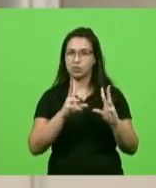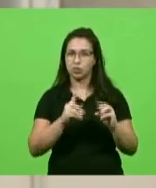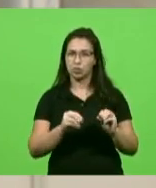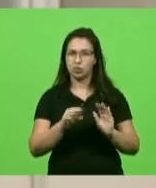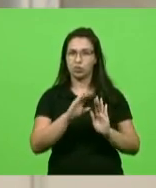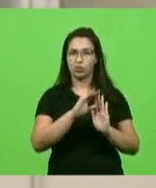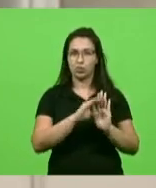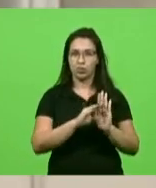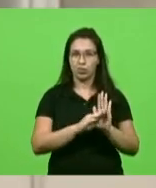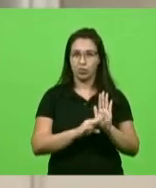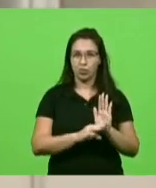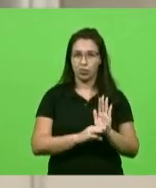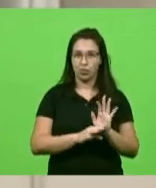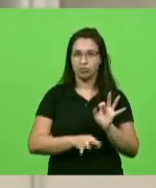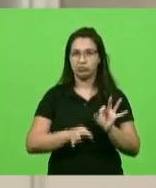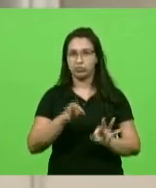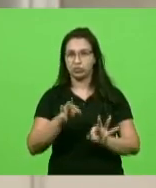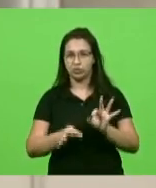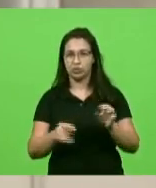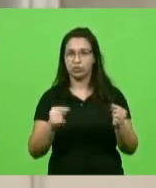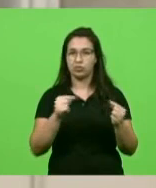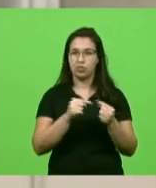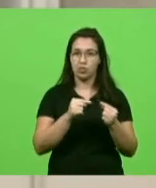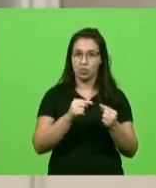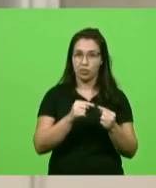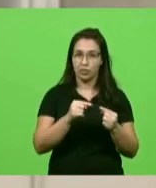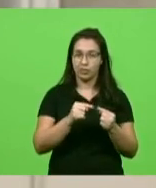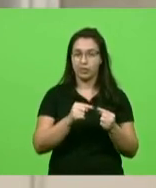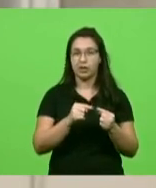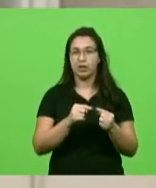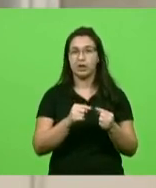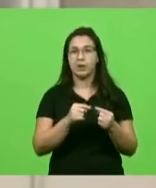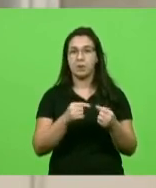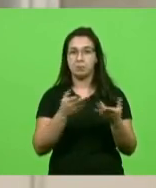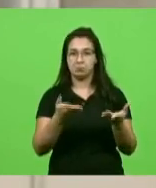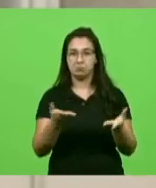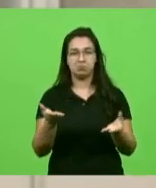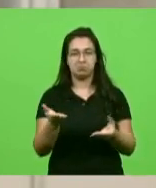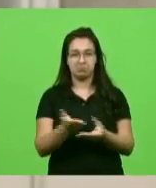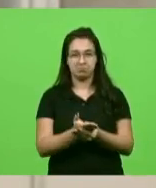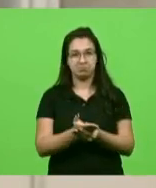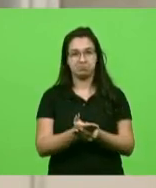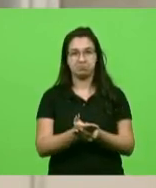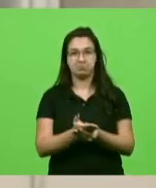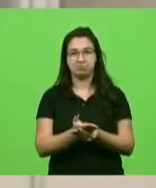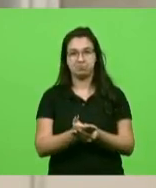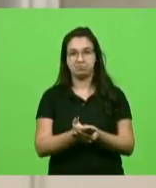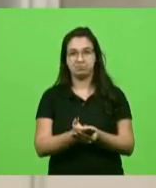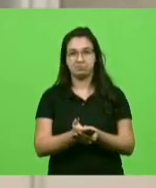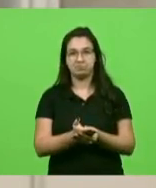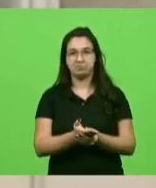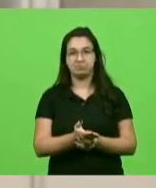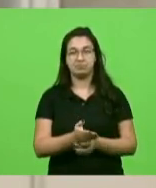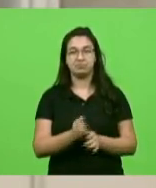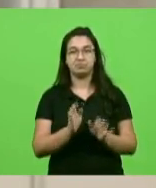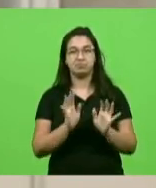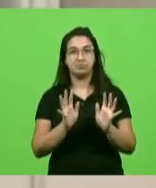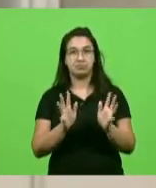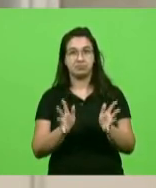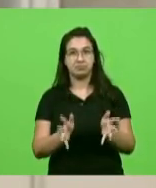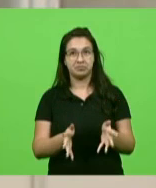todas as situações e aspectos jurídicos que envolvem essas este processo estão